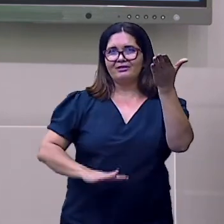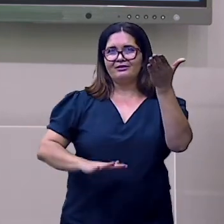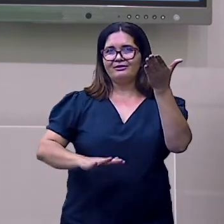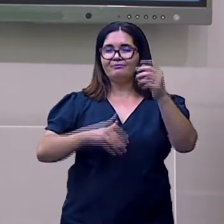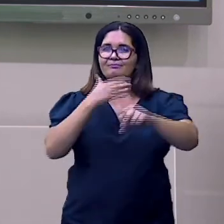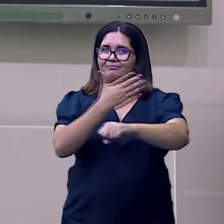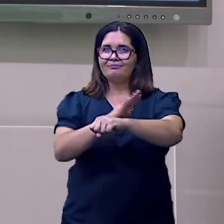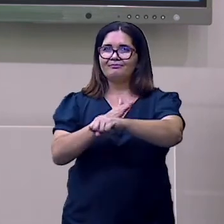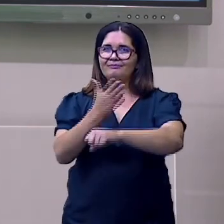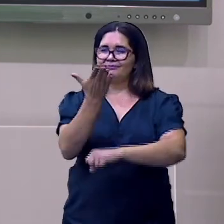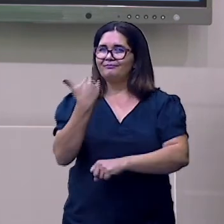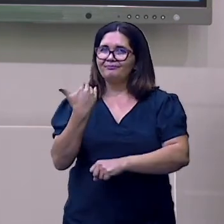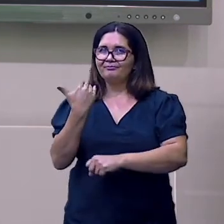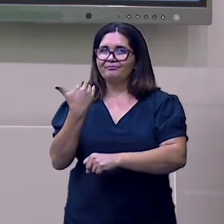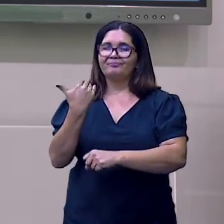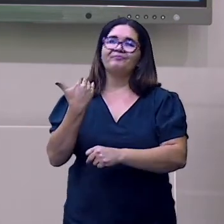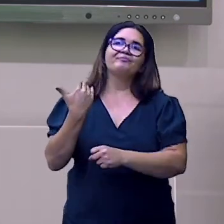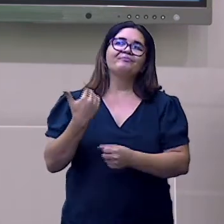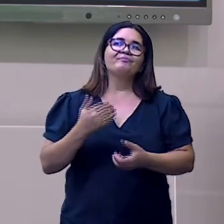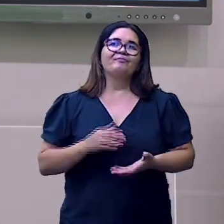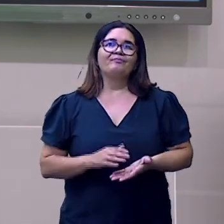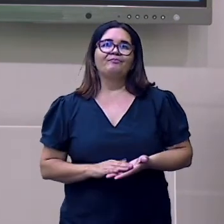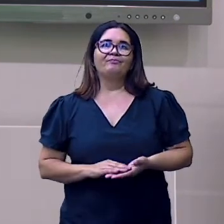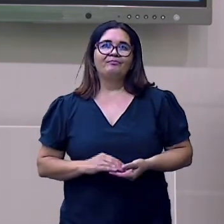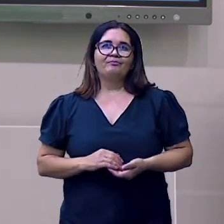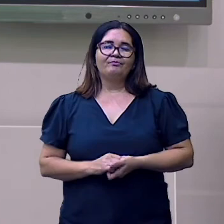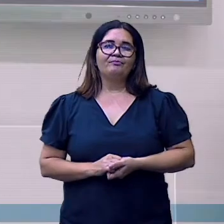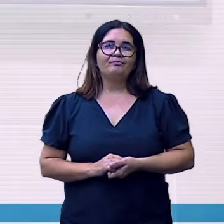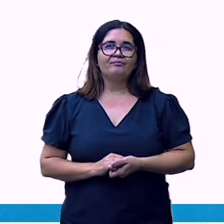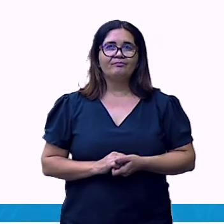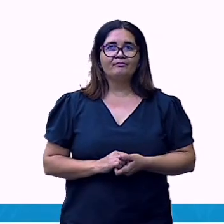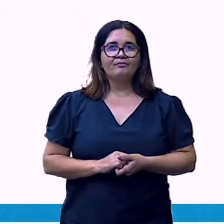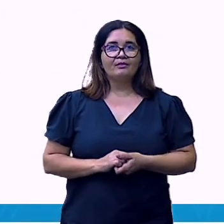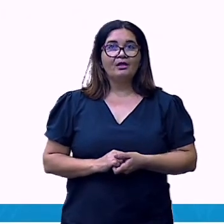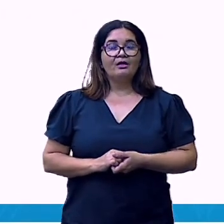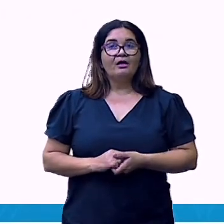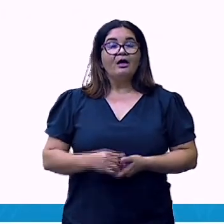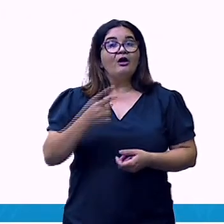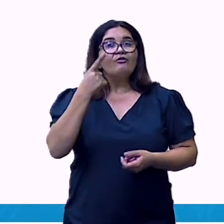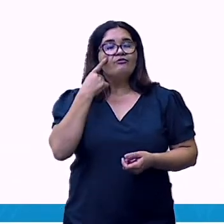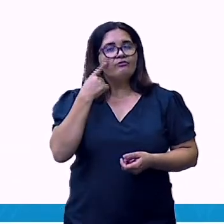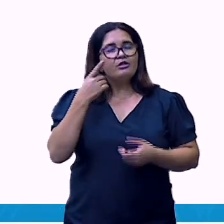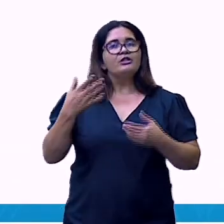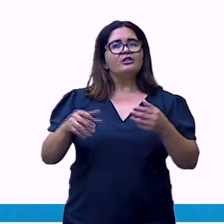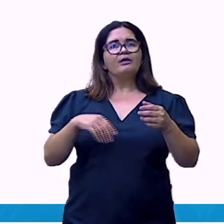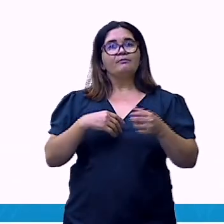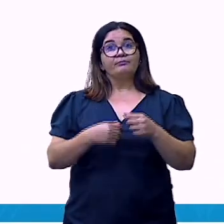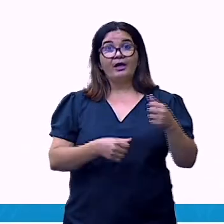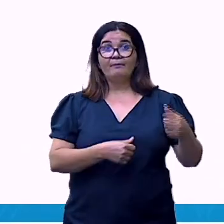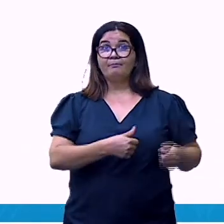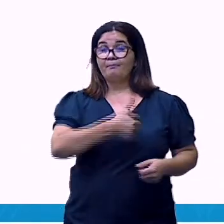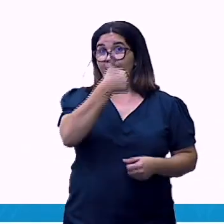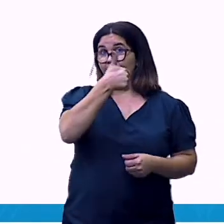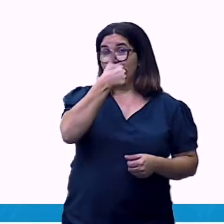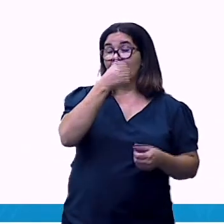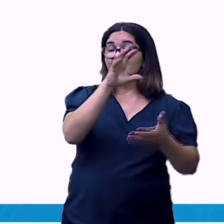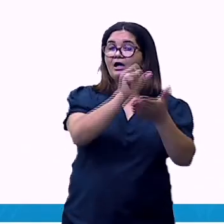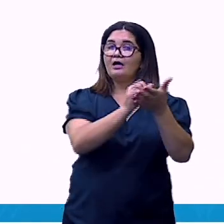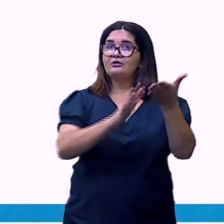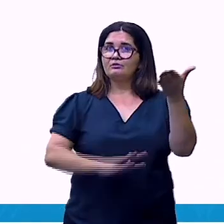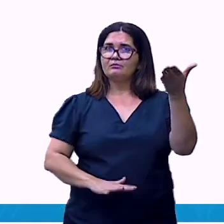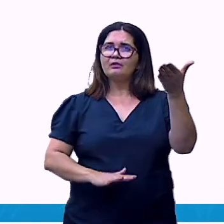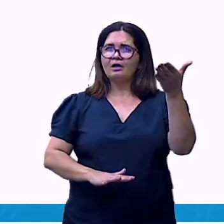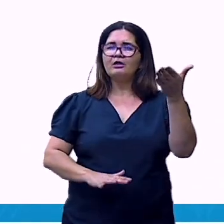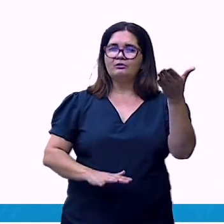fixação? Vamos lá? Vamos começar? Eu trouxe aqui a primeira atividade. Eu vou